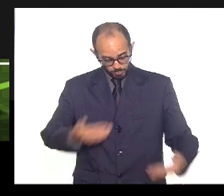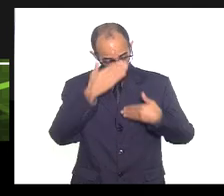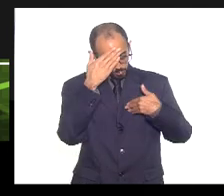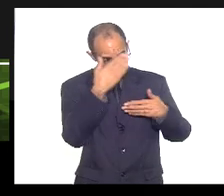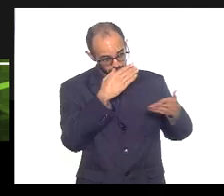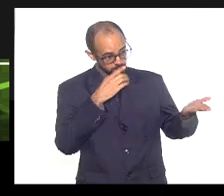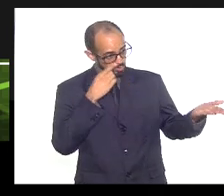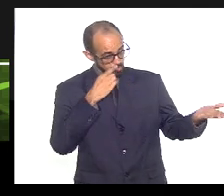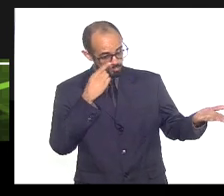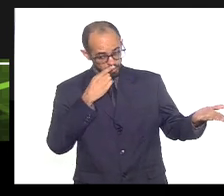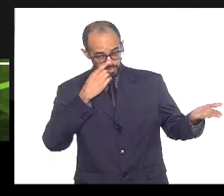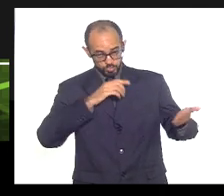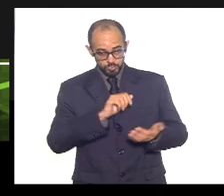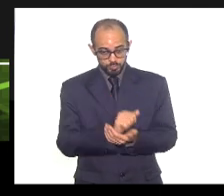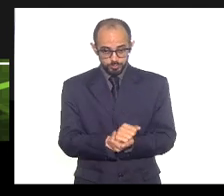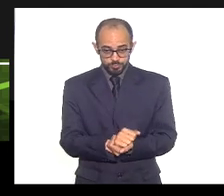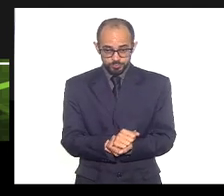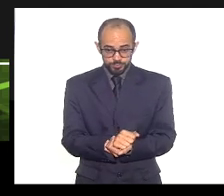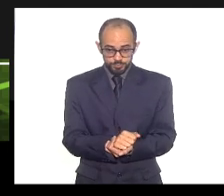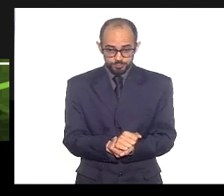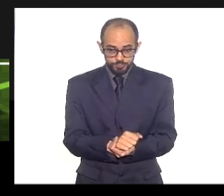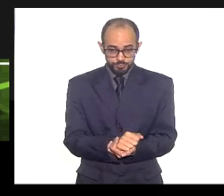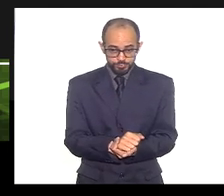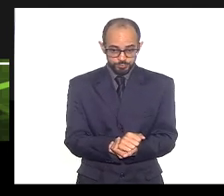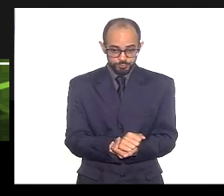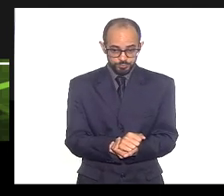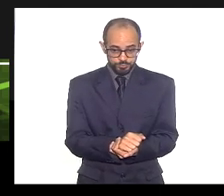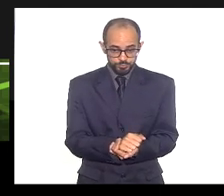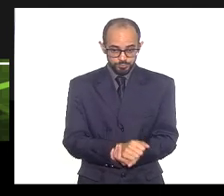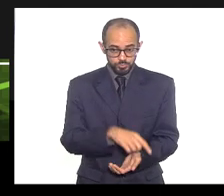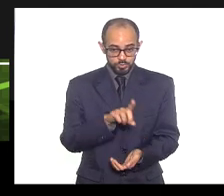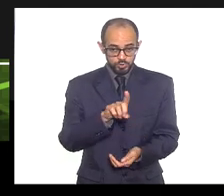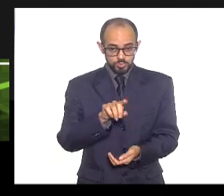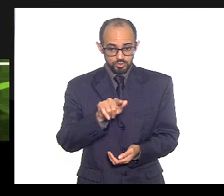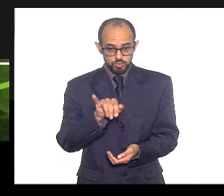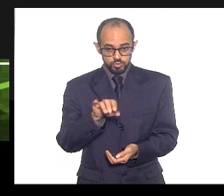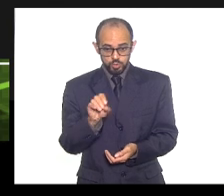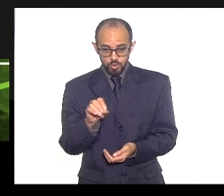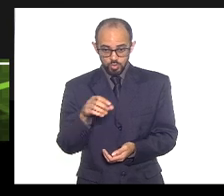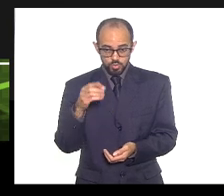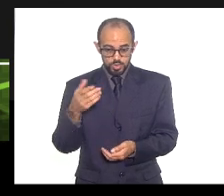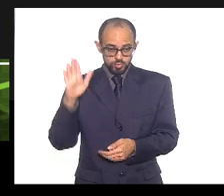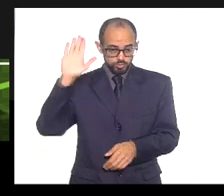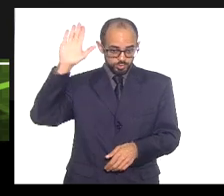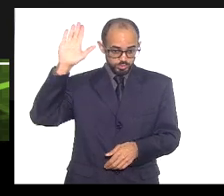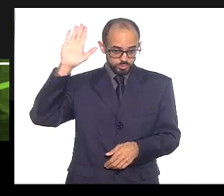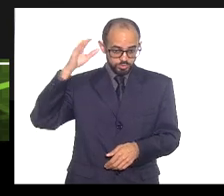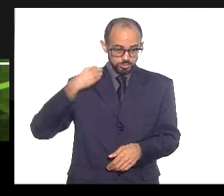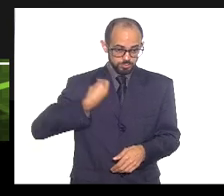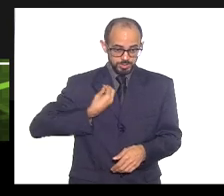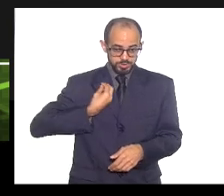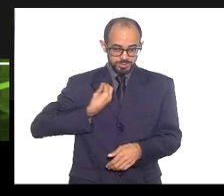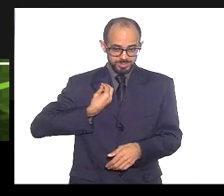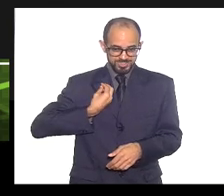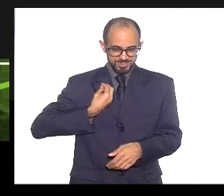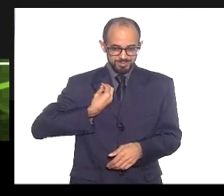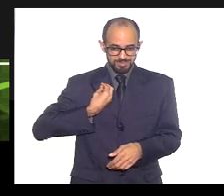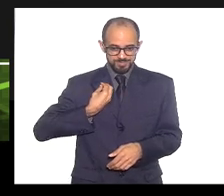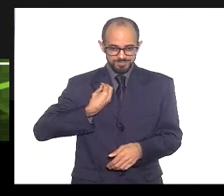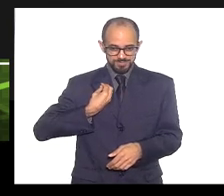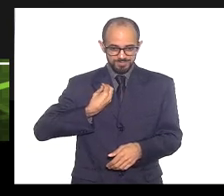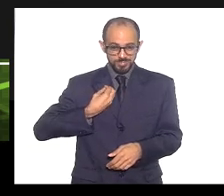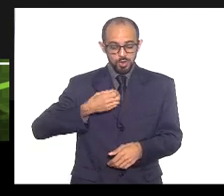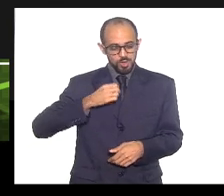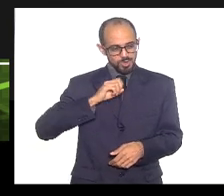deputado. Bom Obrigado a dia, você. deputado. Diogo aqui da Unpetro. Eu já marquei, Diogo.